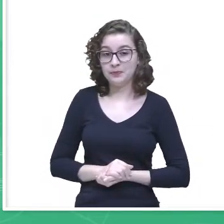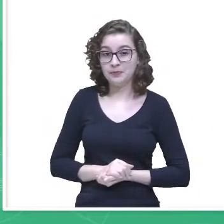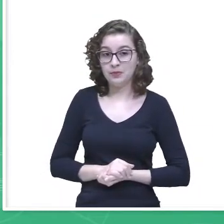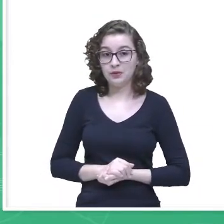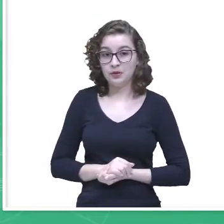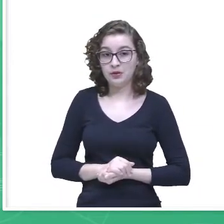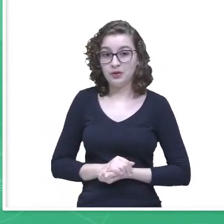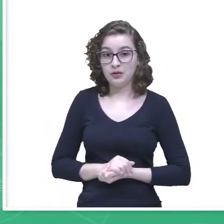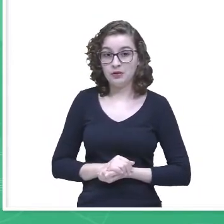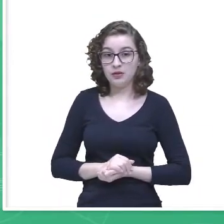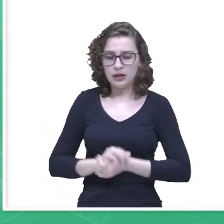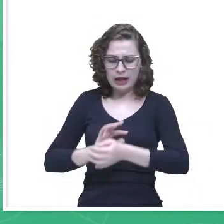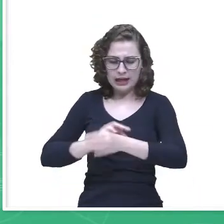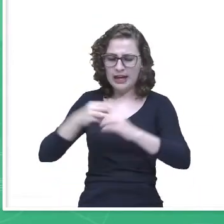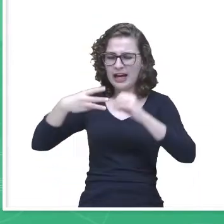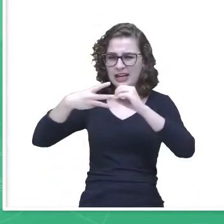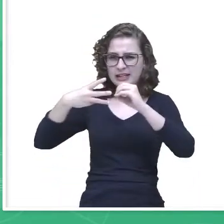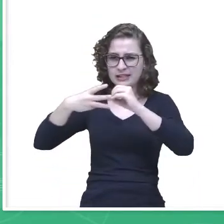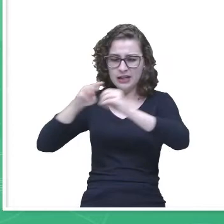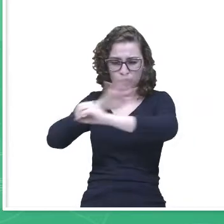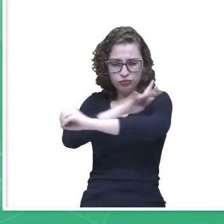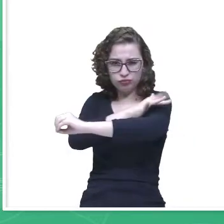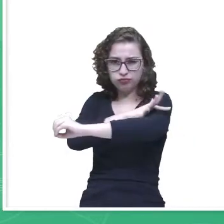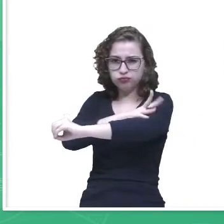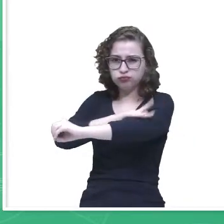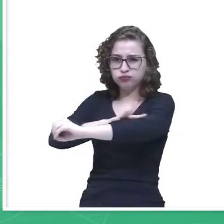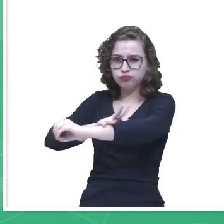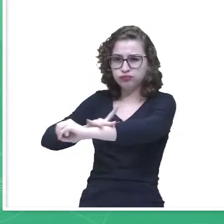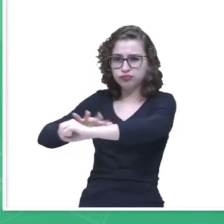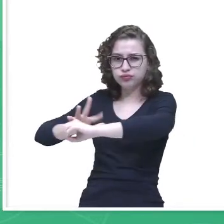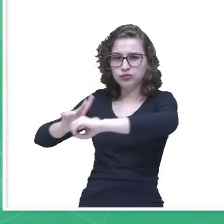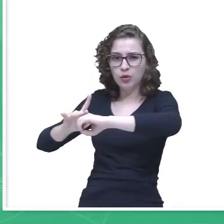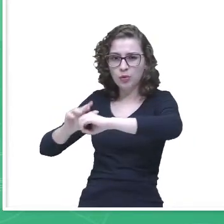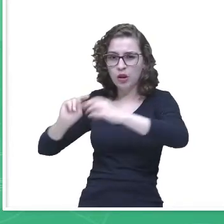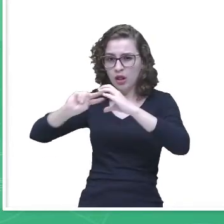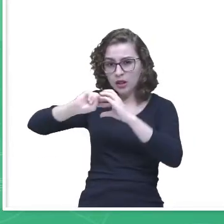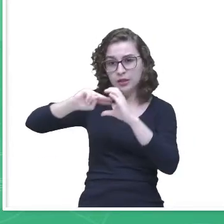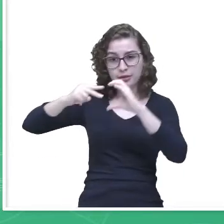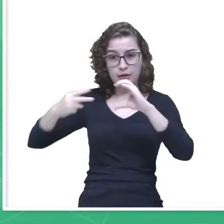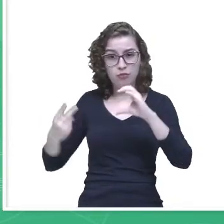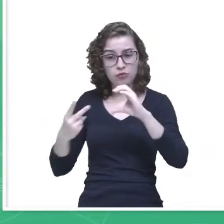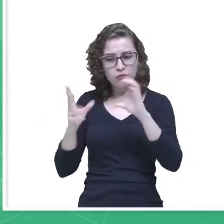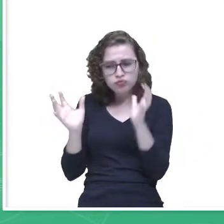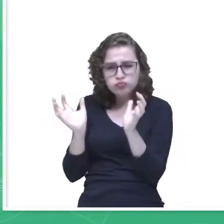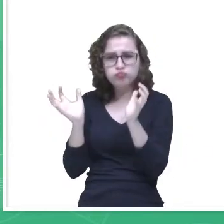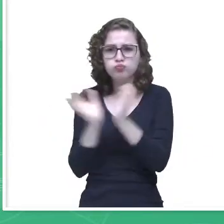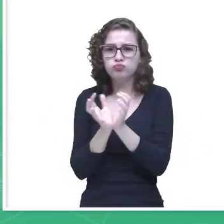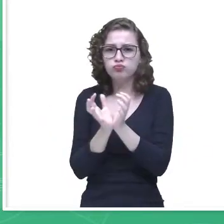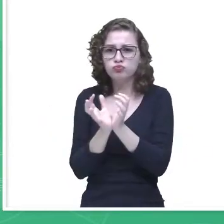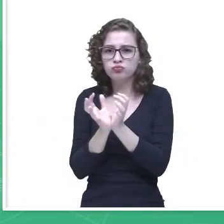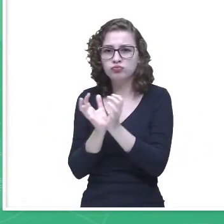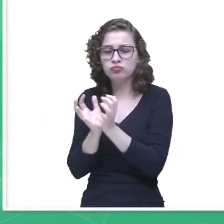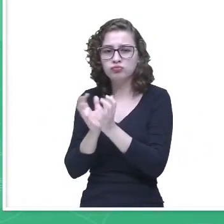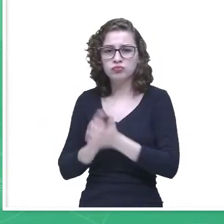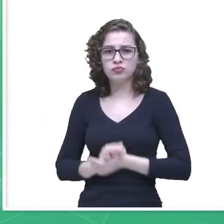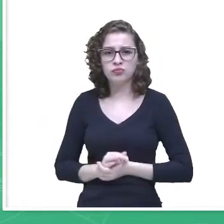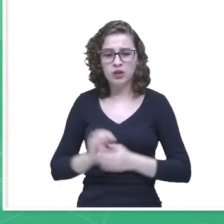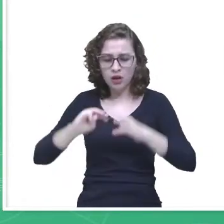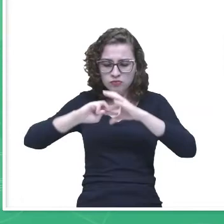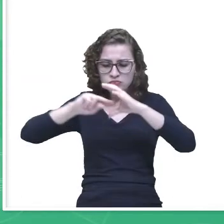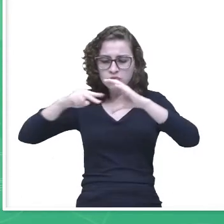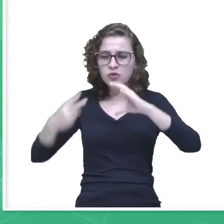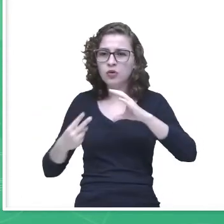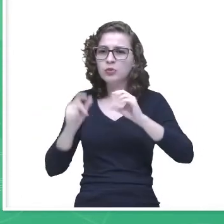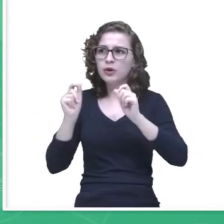todas as suas células, elas vão ter aqui, ó, o conjunto de cromossomos. Todas as suas células vão dizer se você vai